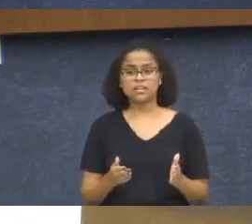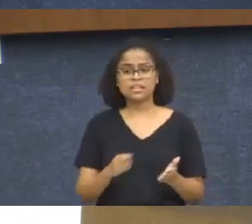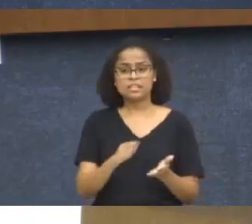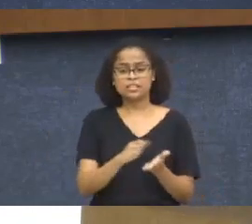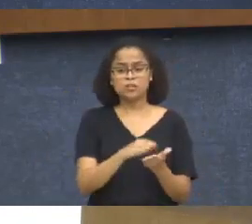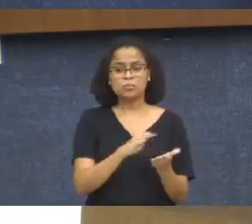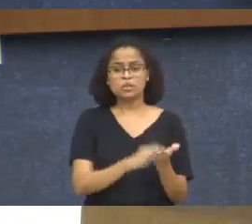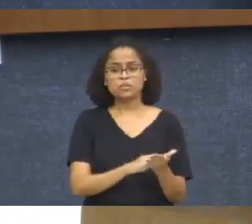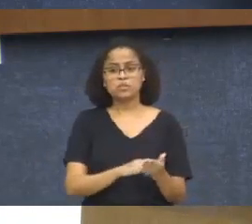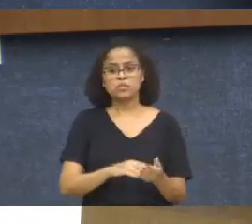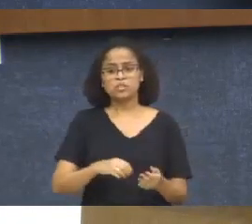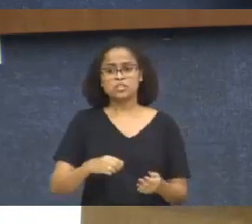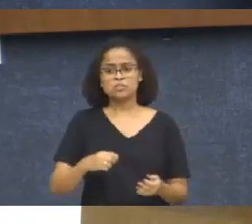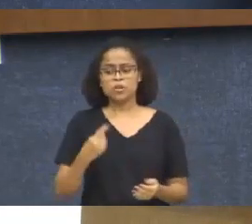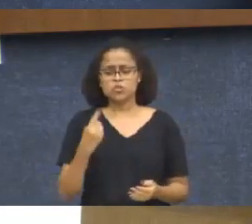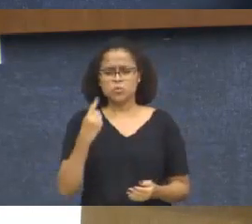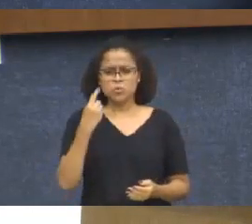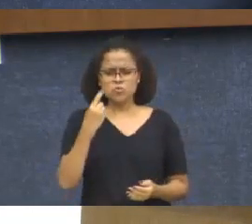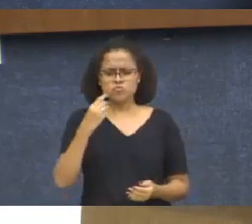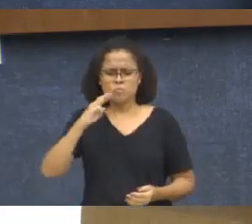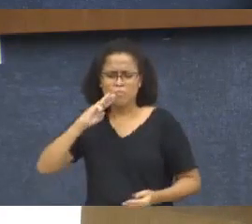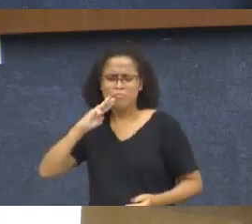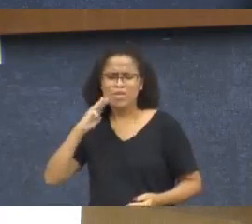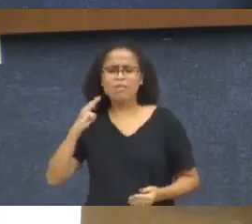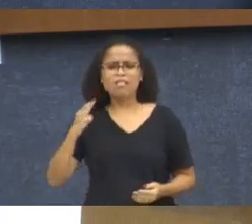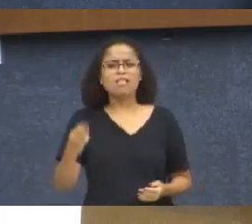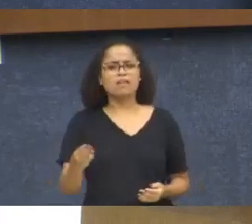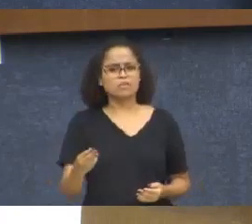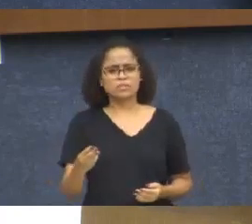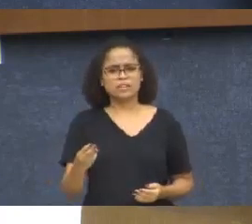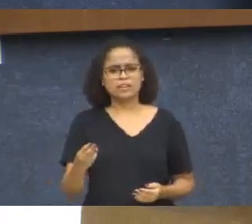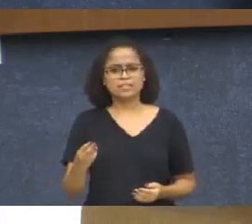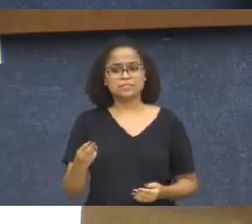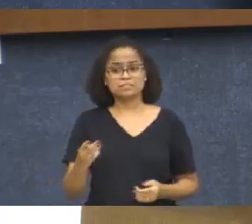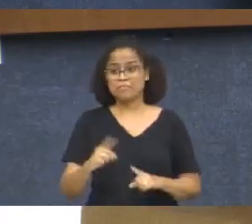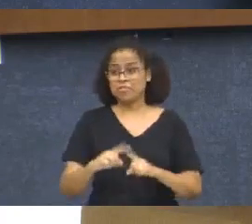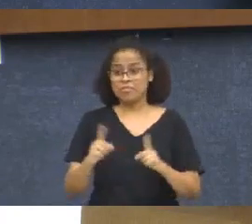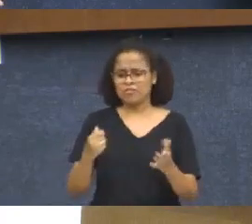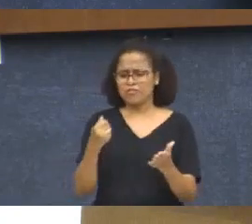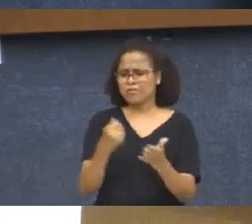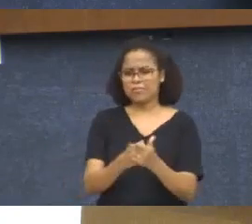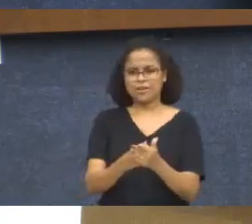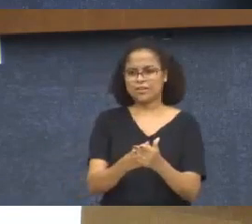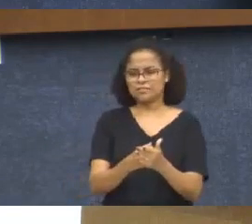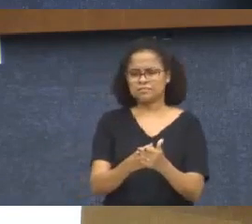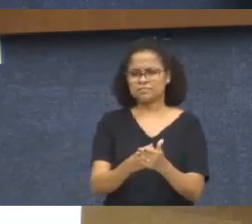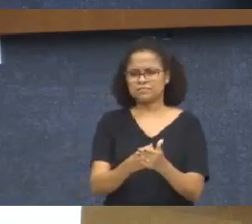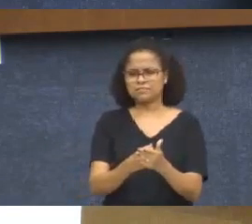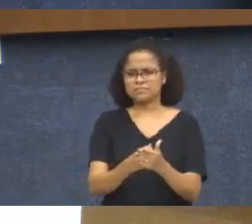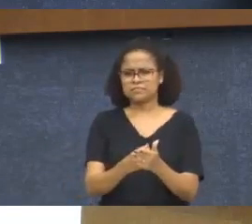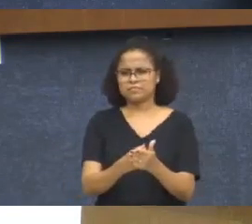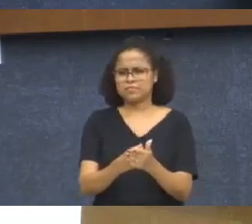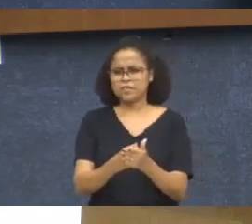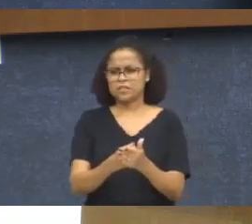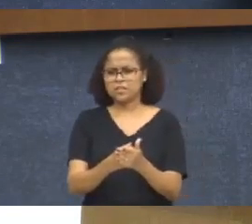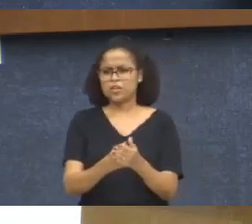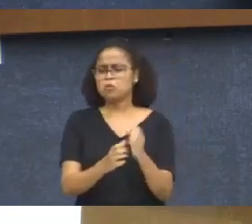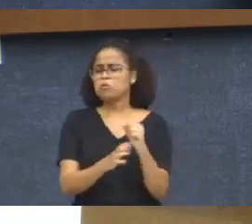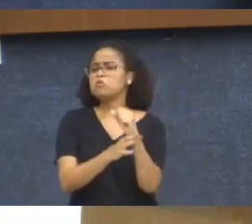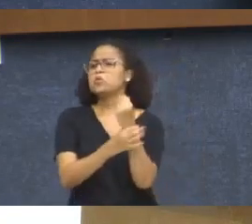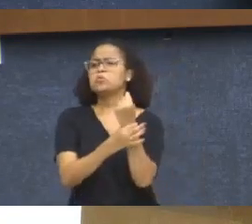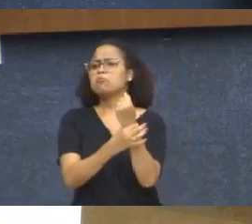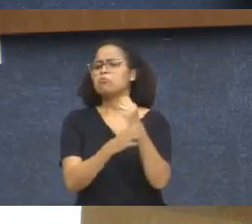de R$1 milhão que não foi paga. Mas existem garantias. Quais são